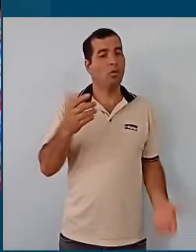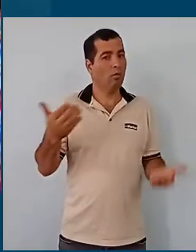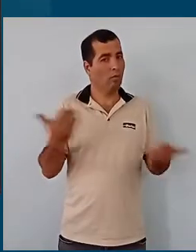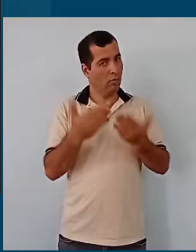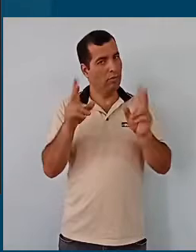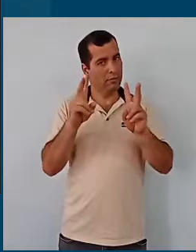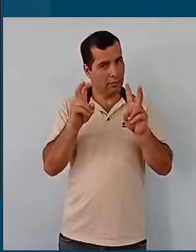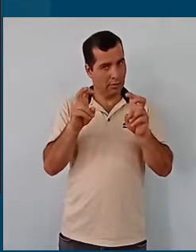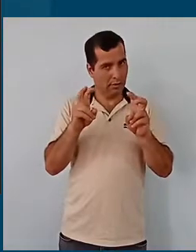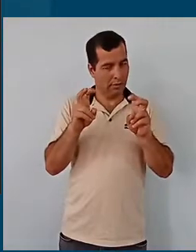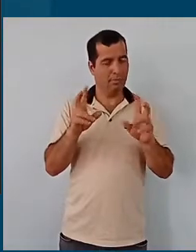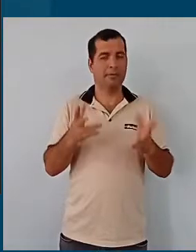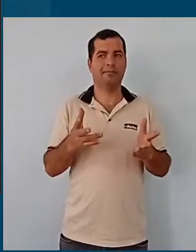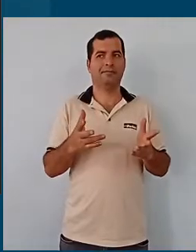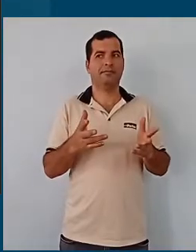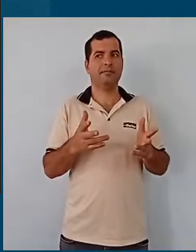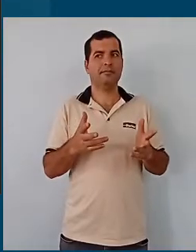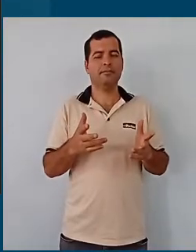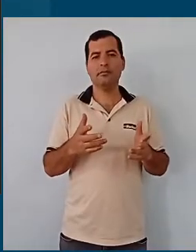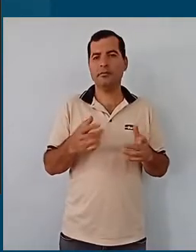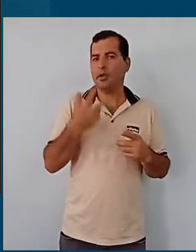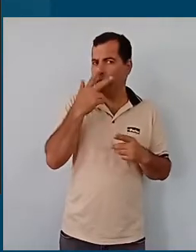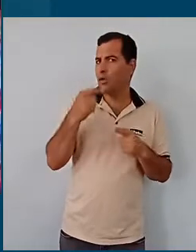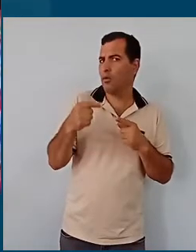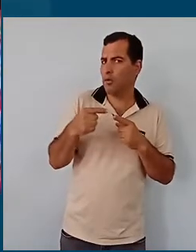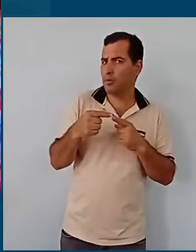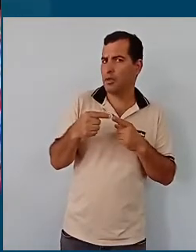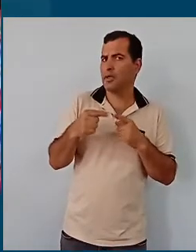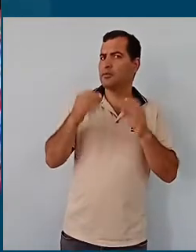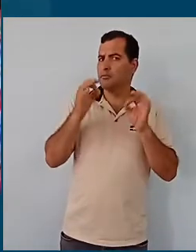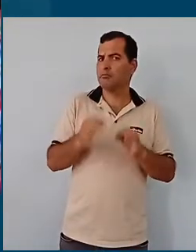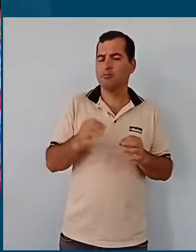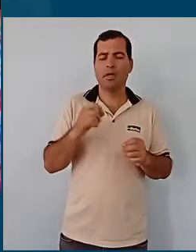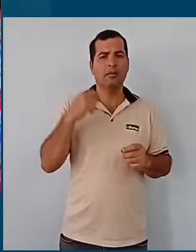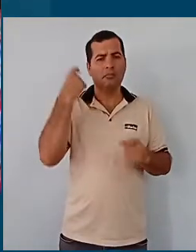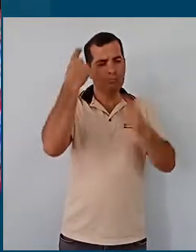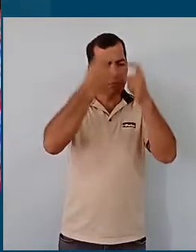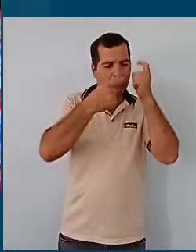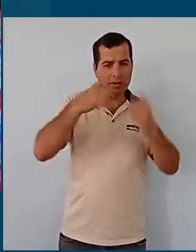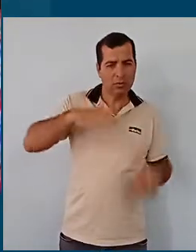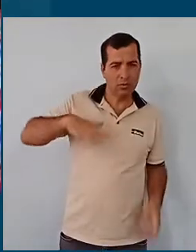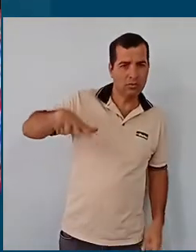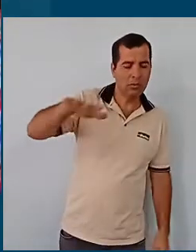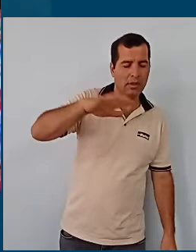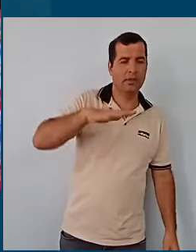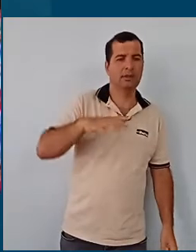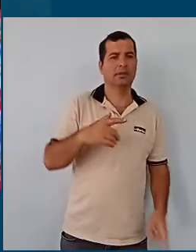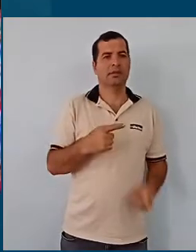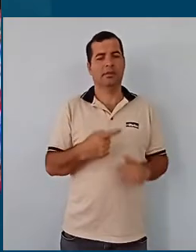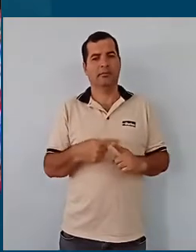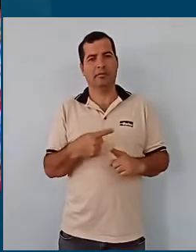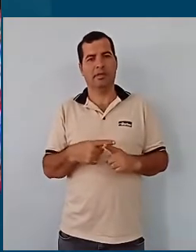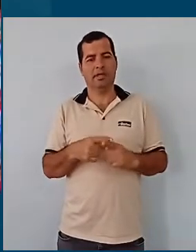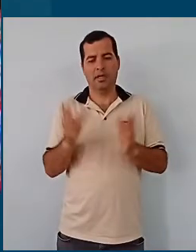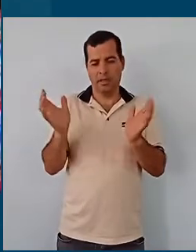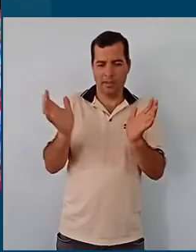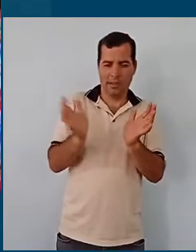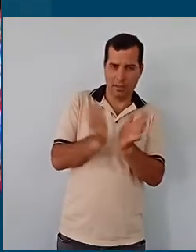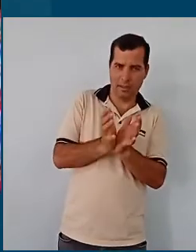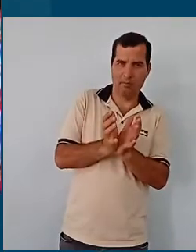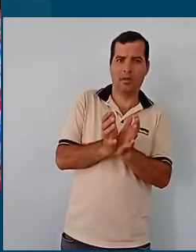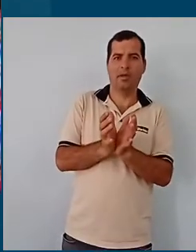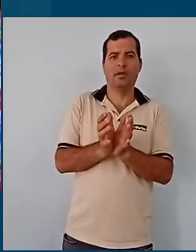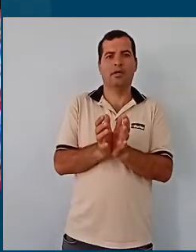hoje, efetivamente, tem muito a ver com a preocupação que a gente tem, né, enquanto equipe, tanto